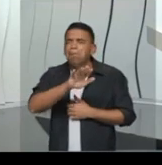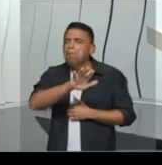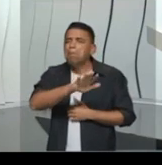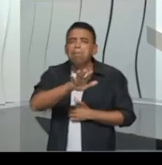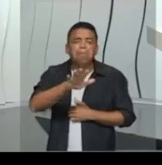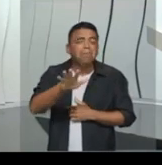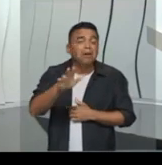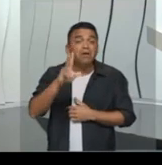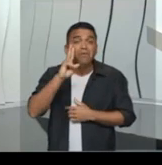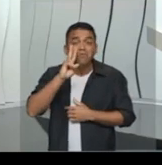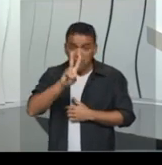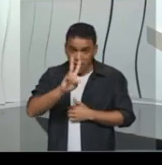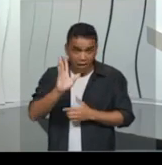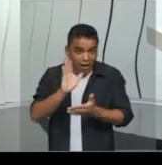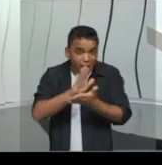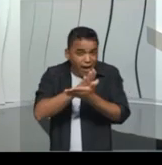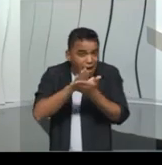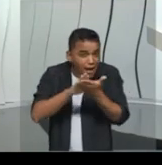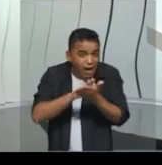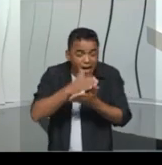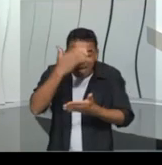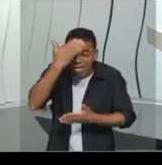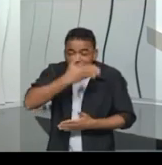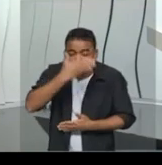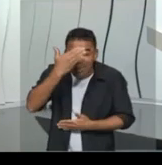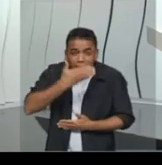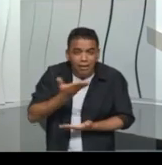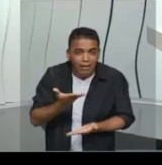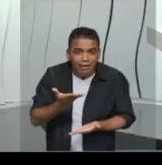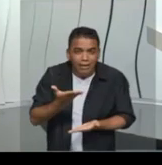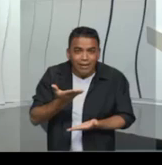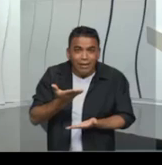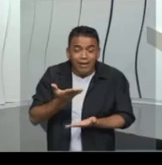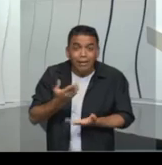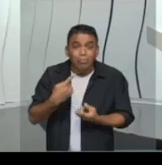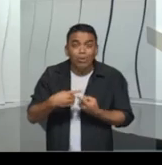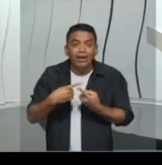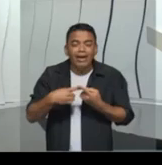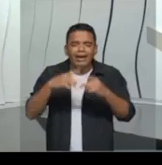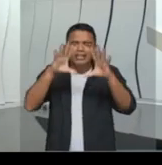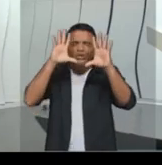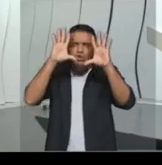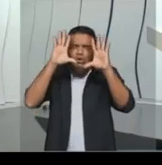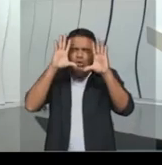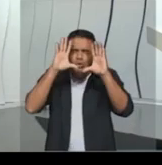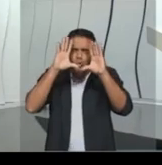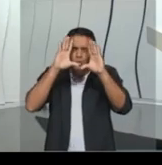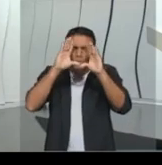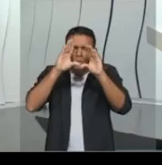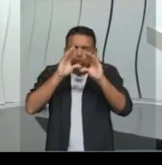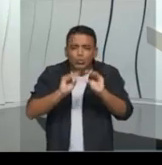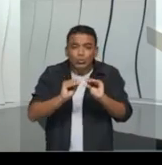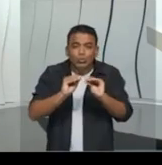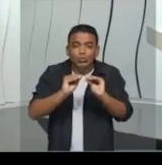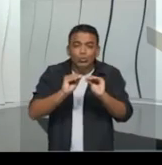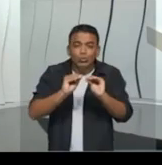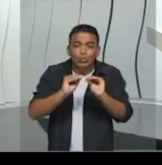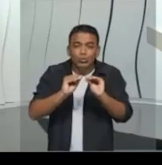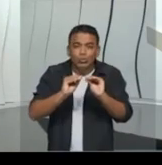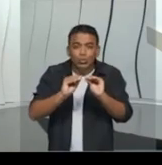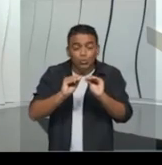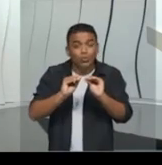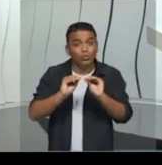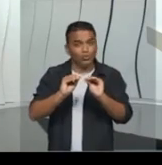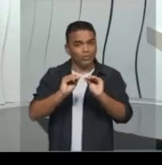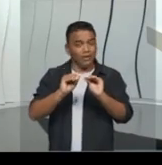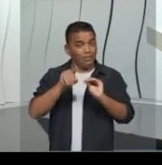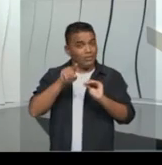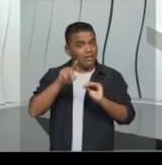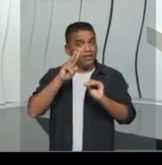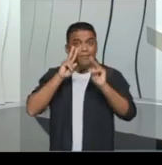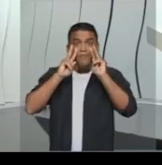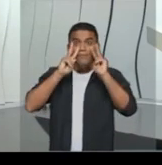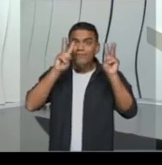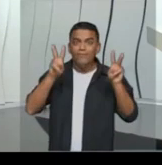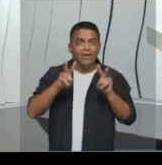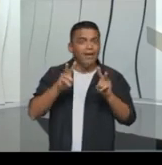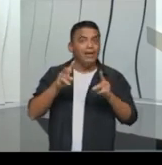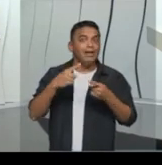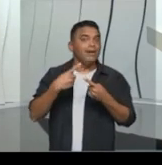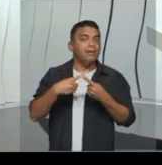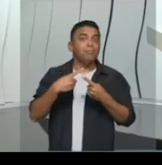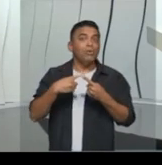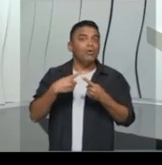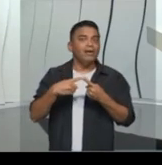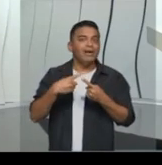nada lá? Afinal de contas, está tudo escuro. Você só não enxerga porque não